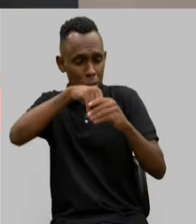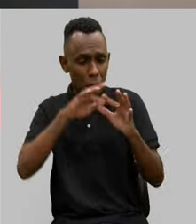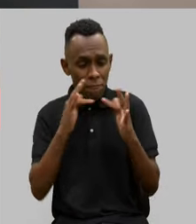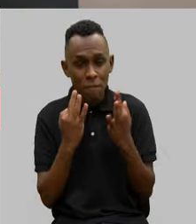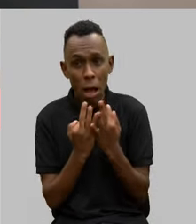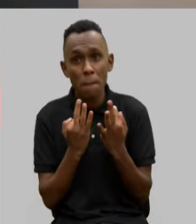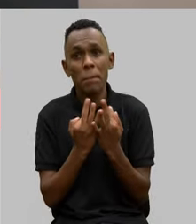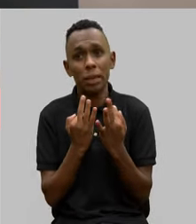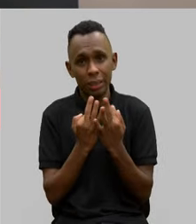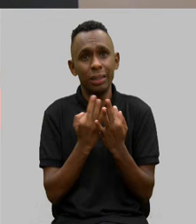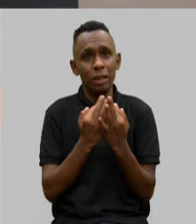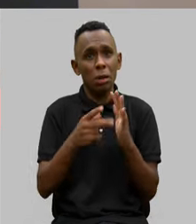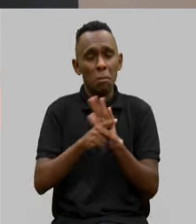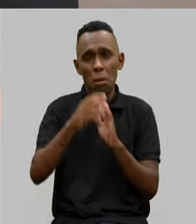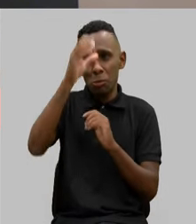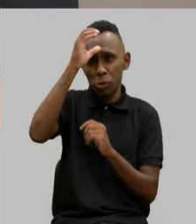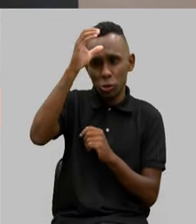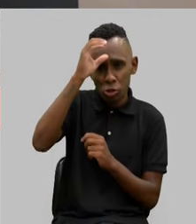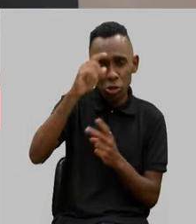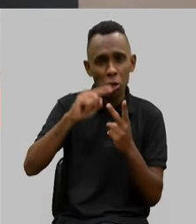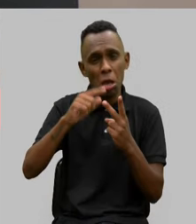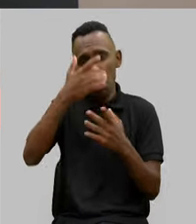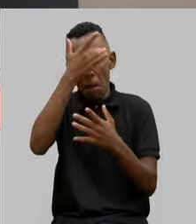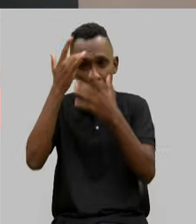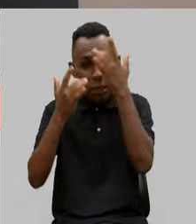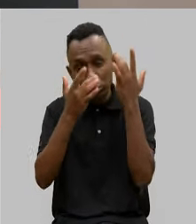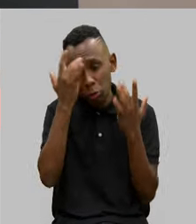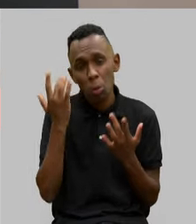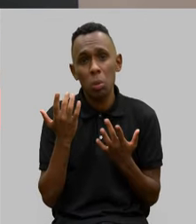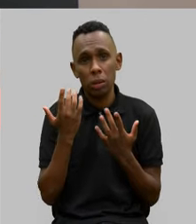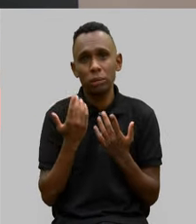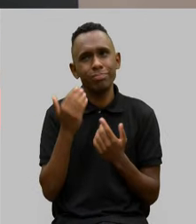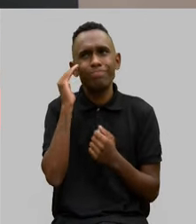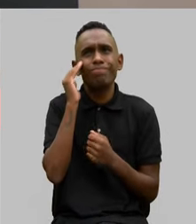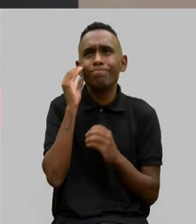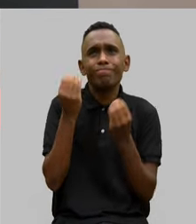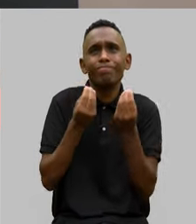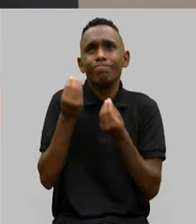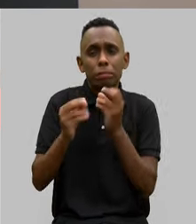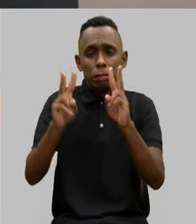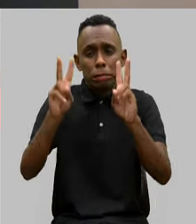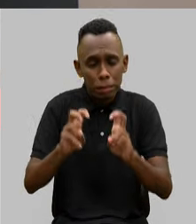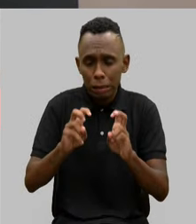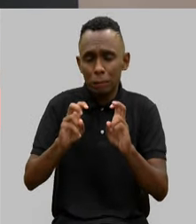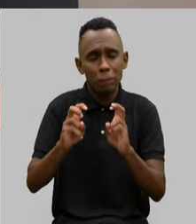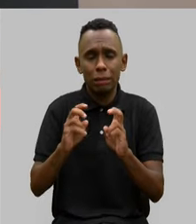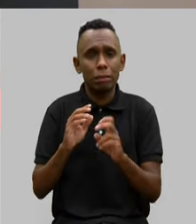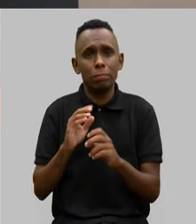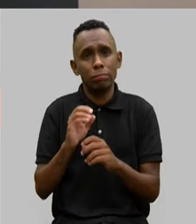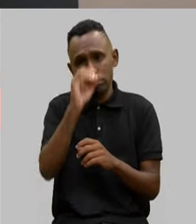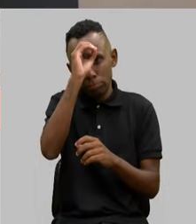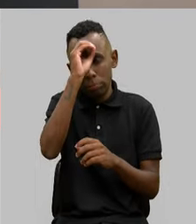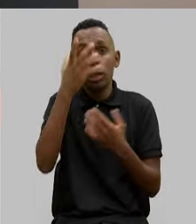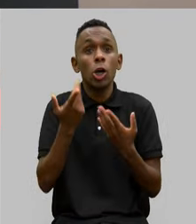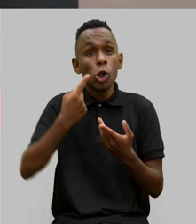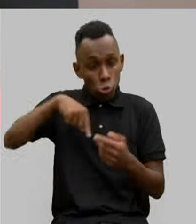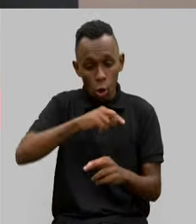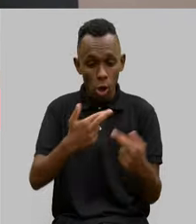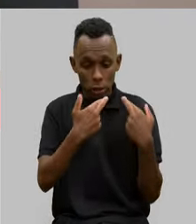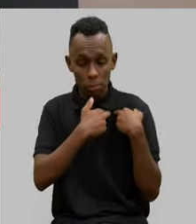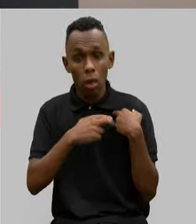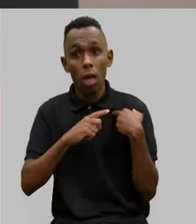preconceito de tias de de pessoas que não eh entendiam sobre o assunto então nós temos responsabilidade